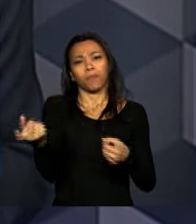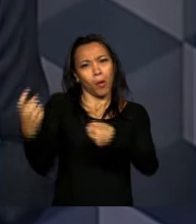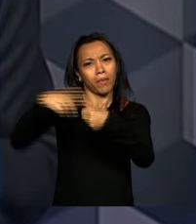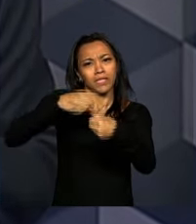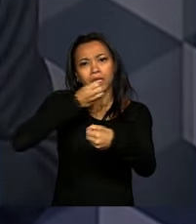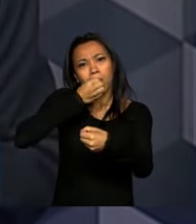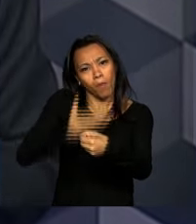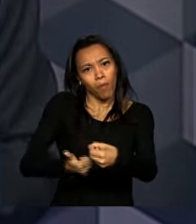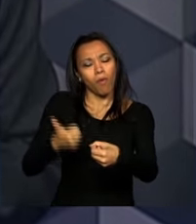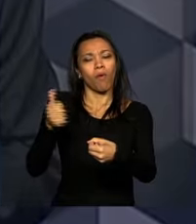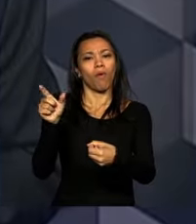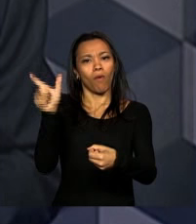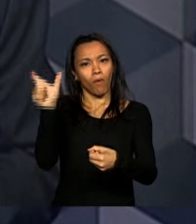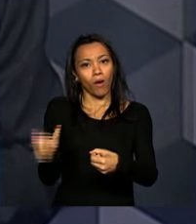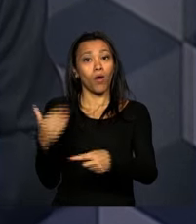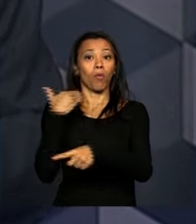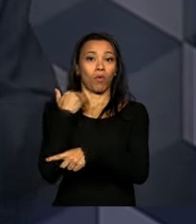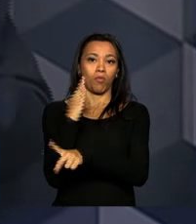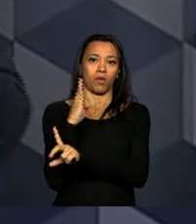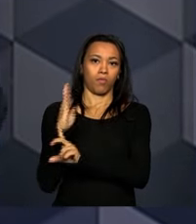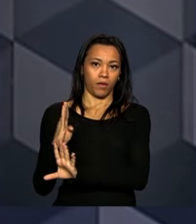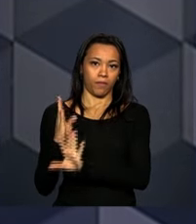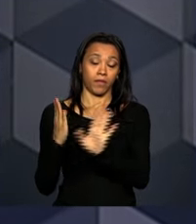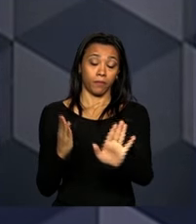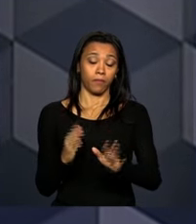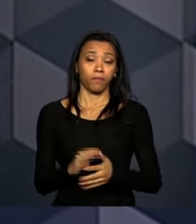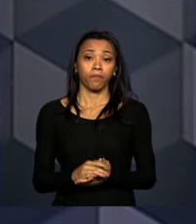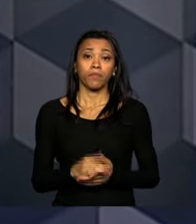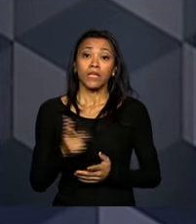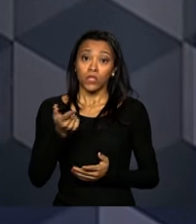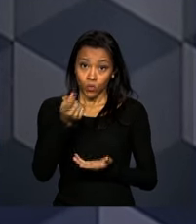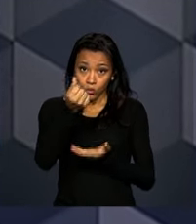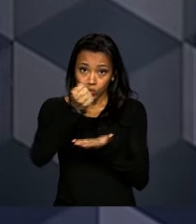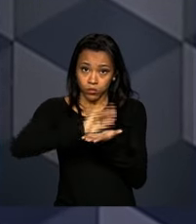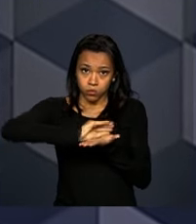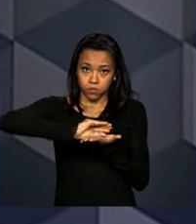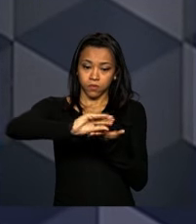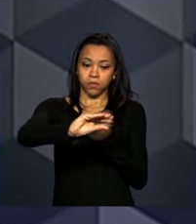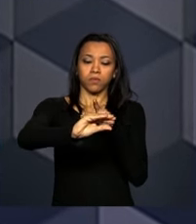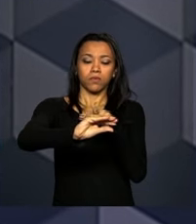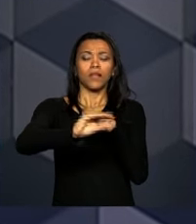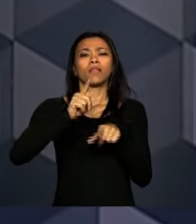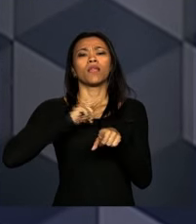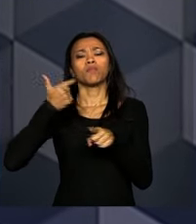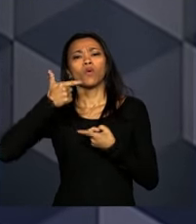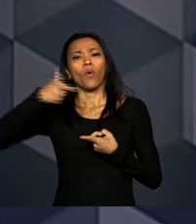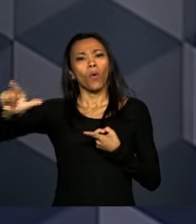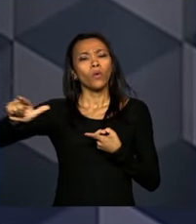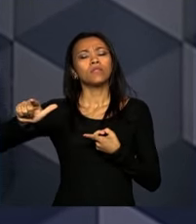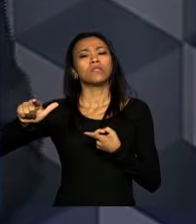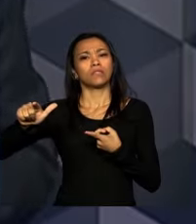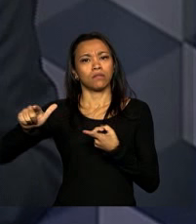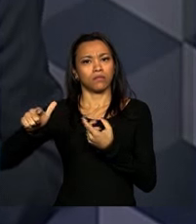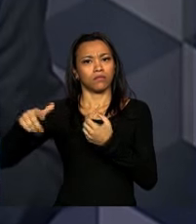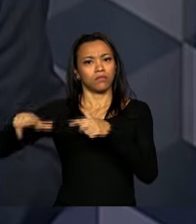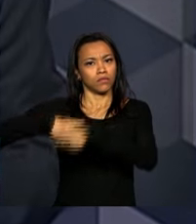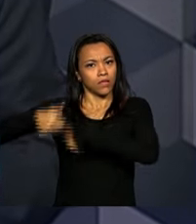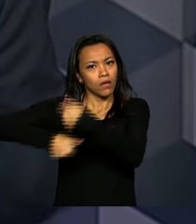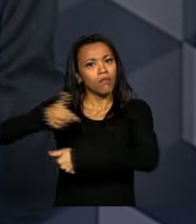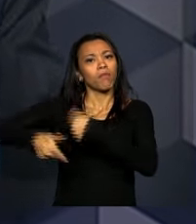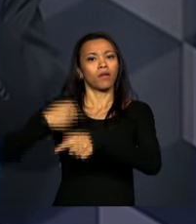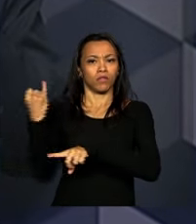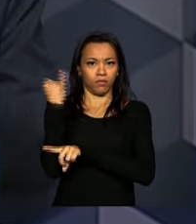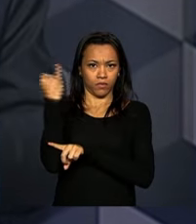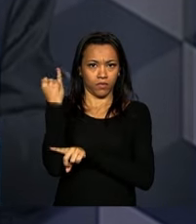boa e fecunda com o Banco do Brasil. Agora, além dos recursos, nós estamos também com outras iniciativas importantes.